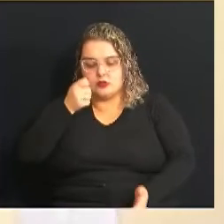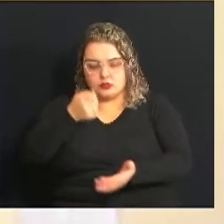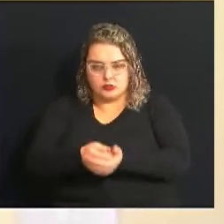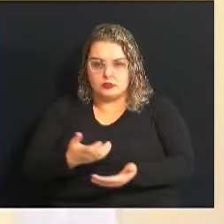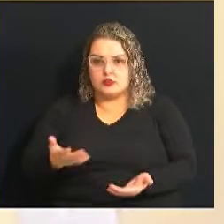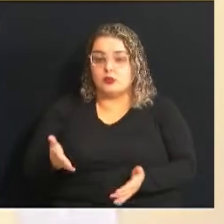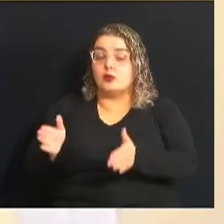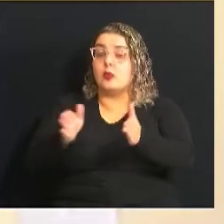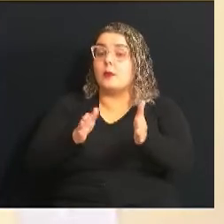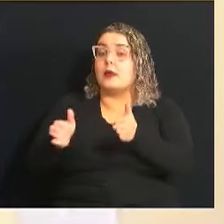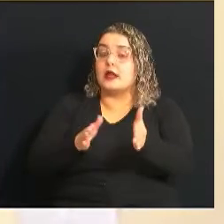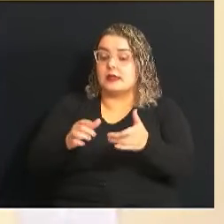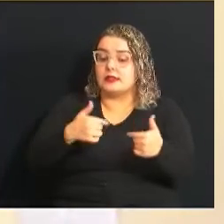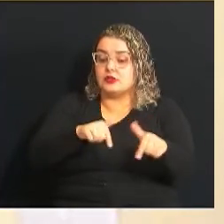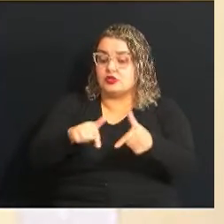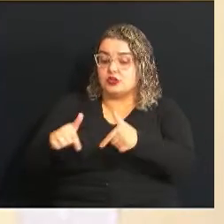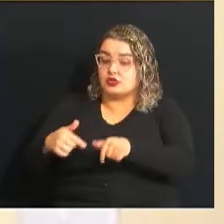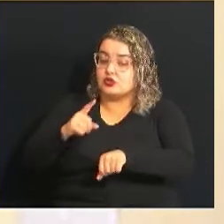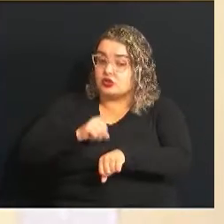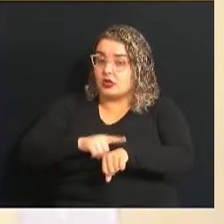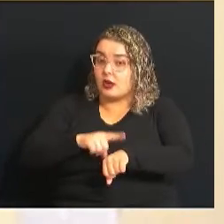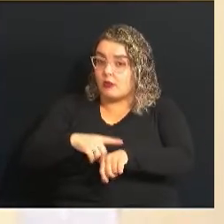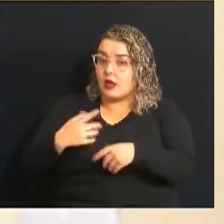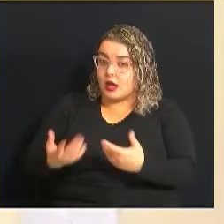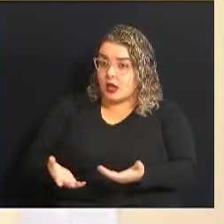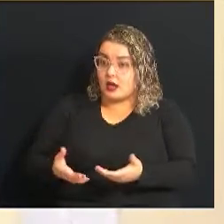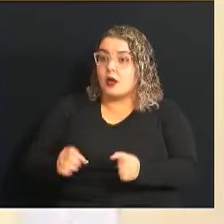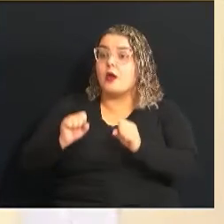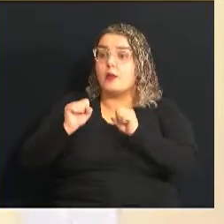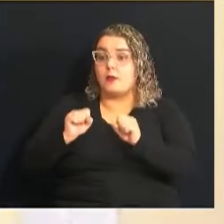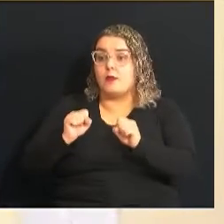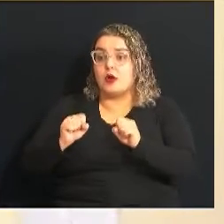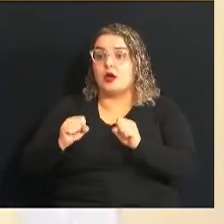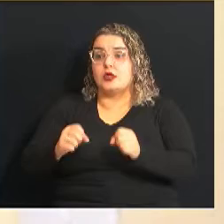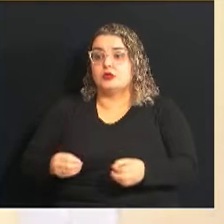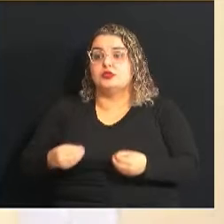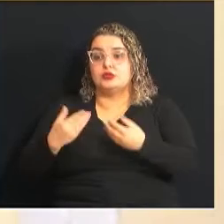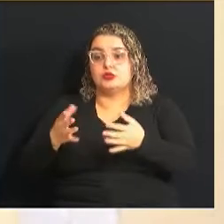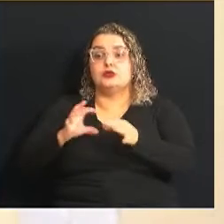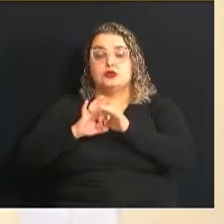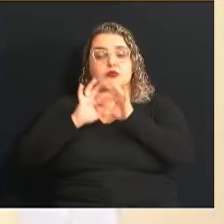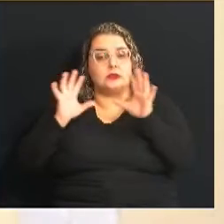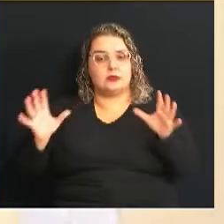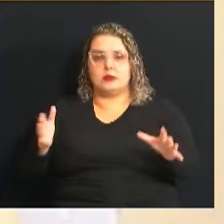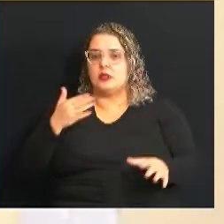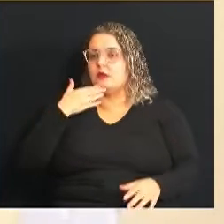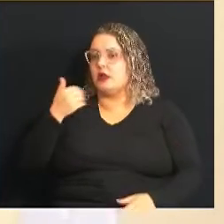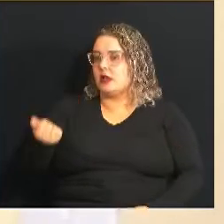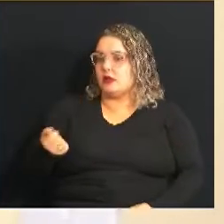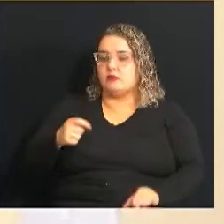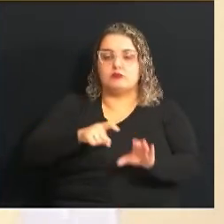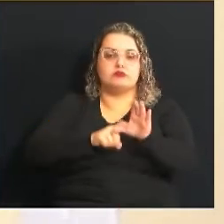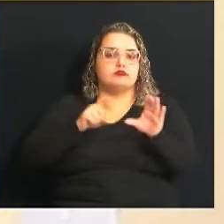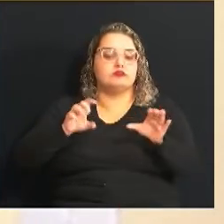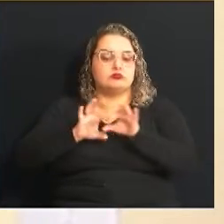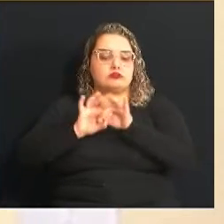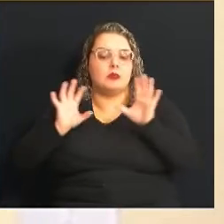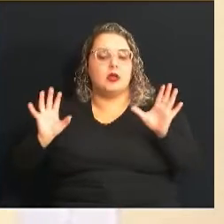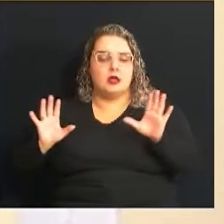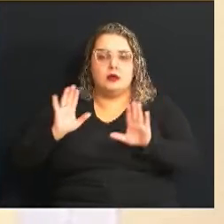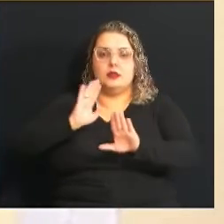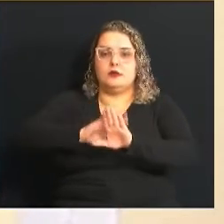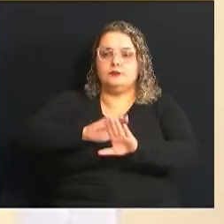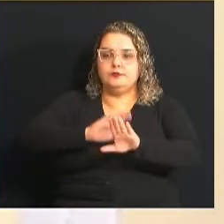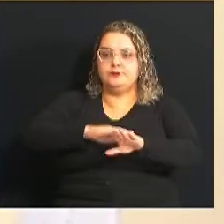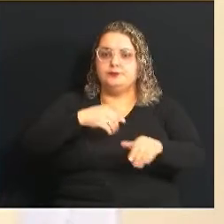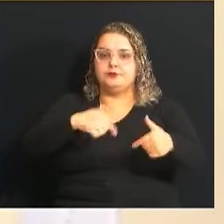no período, na jornada de trabalho deles, pode garantir uma maior liberdade, uma maior autonomia e condições de exercer